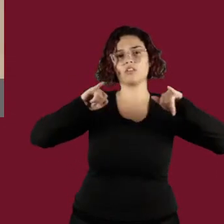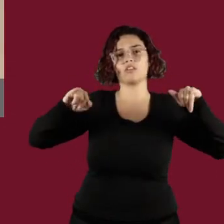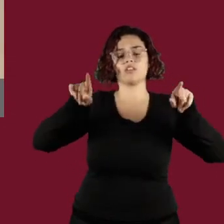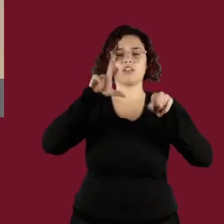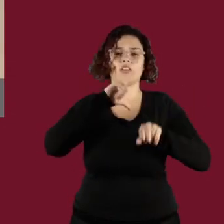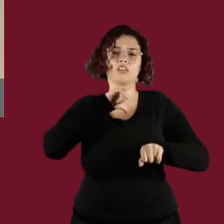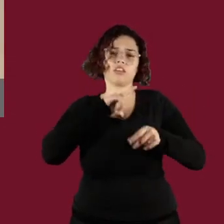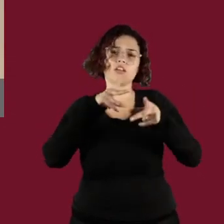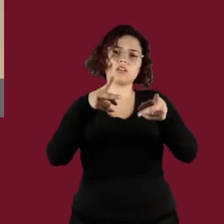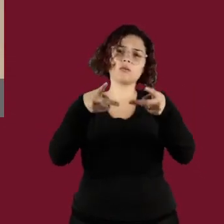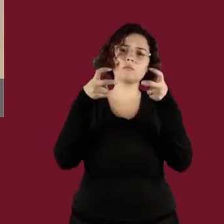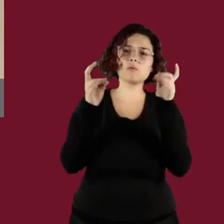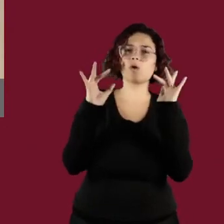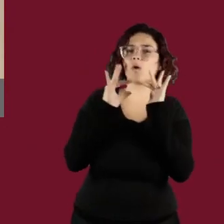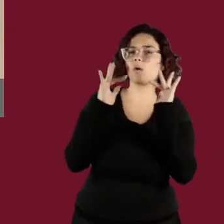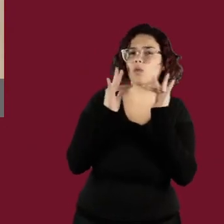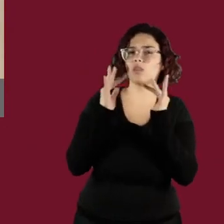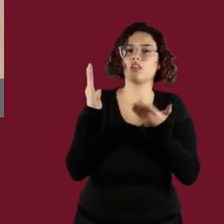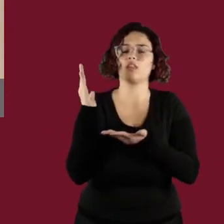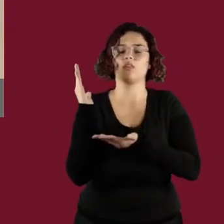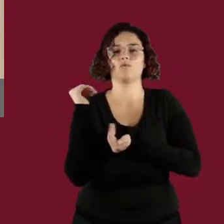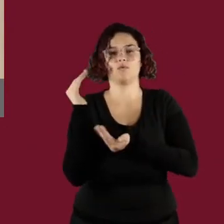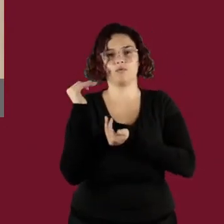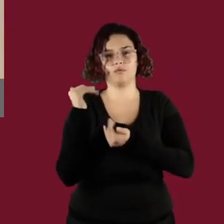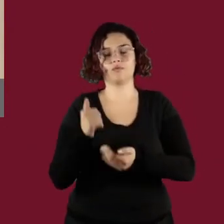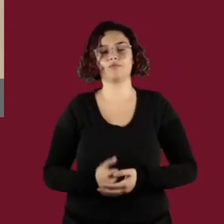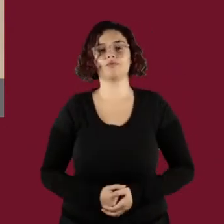percebem o contato desses jovens, né?